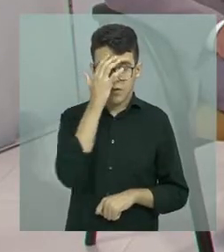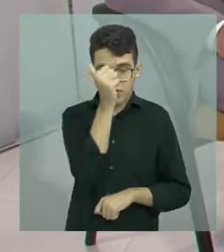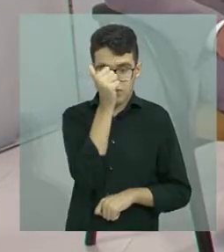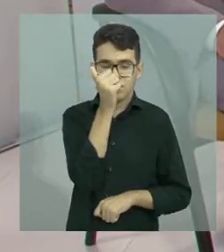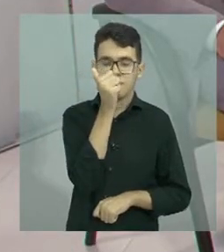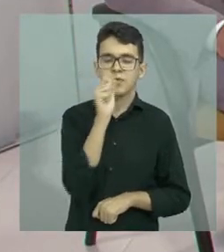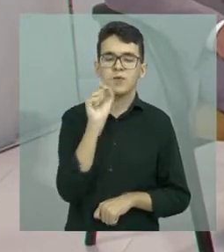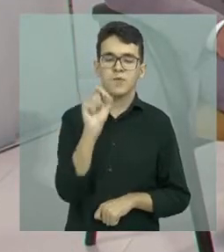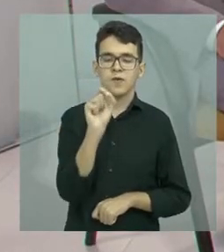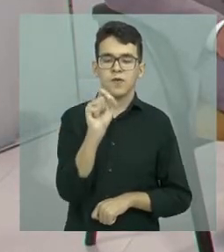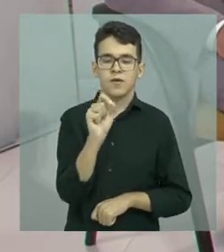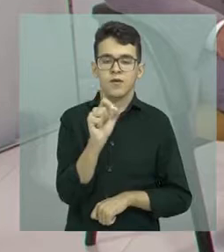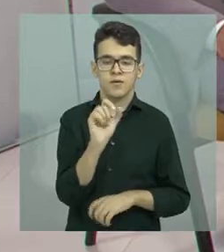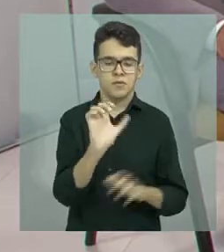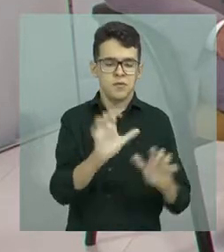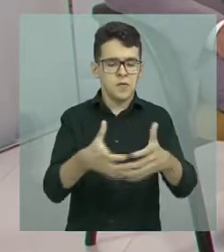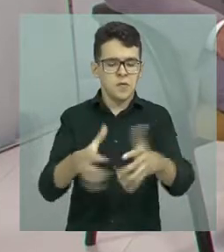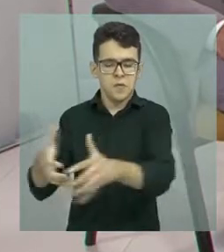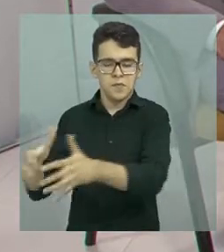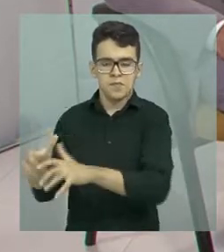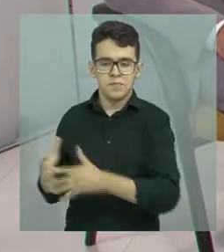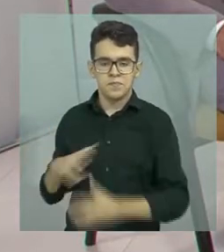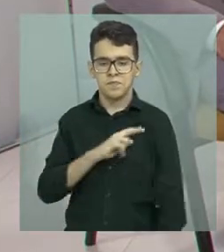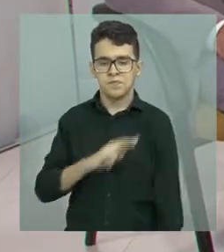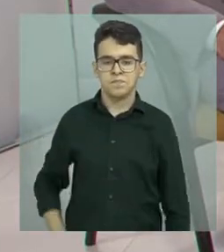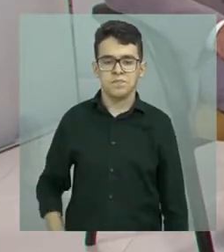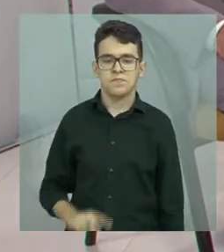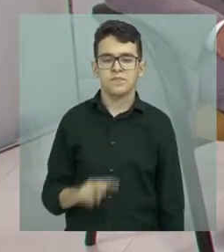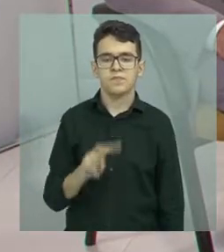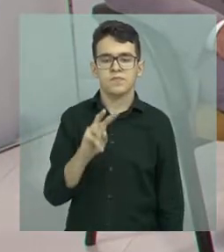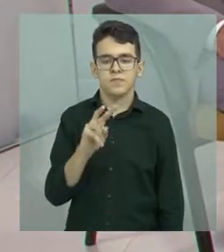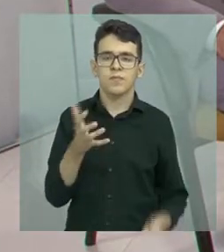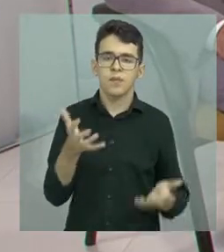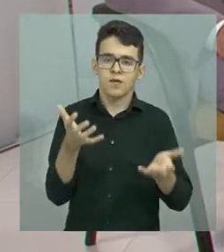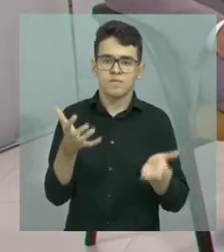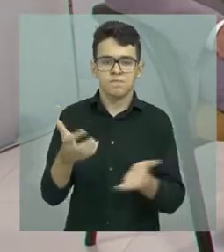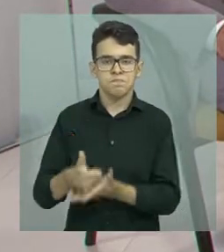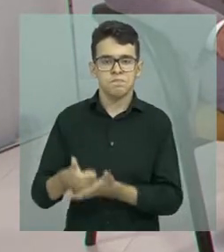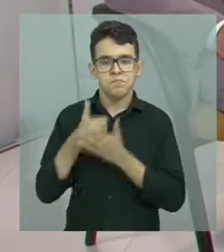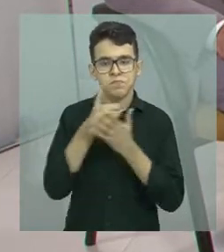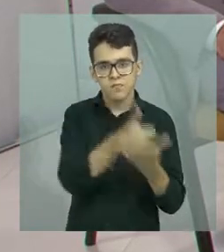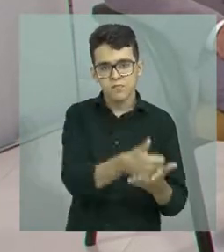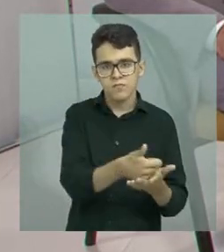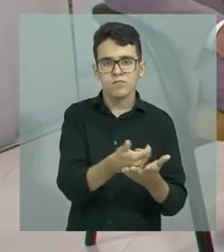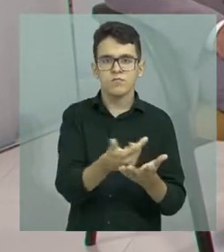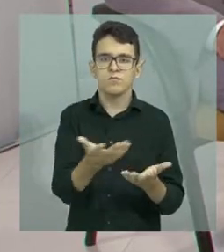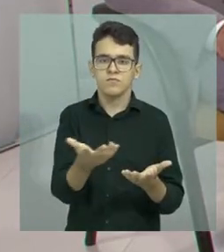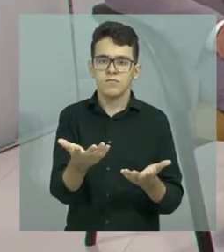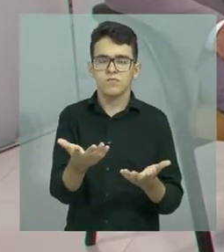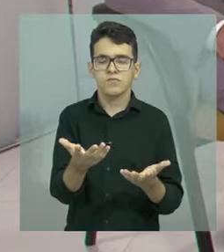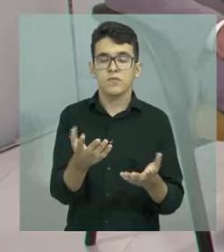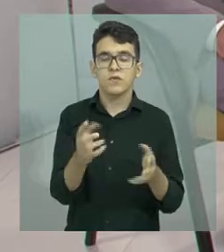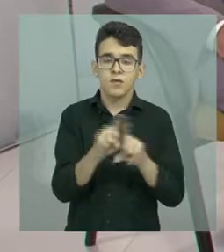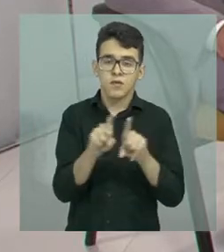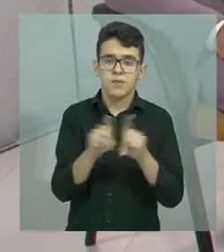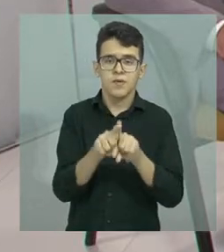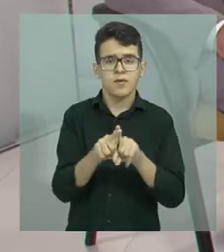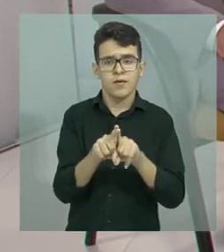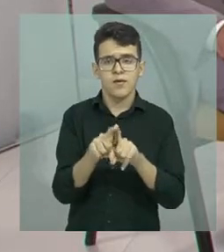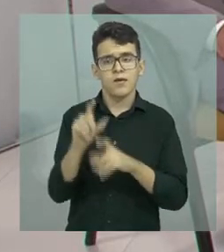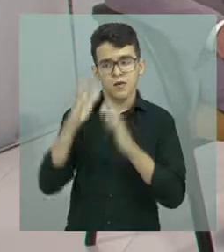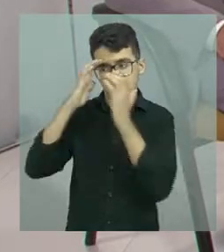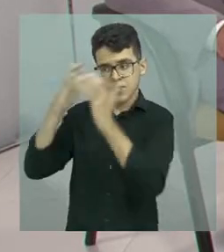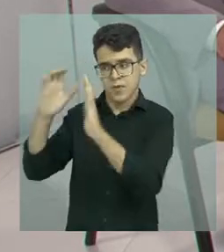grande contribuição a dar no que se refere ao cumprimento do Estatuto das Cidades e, obviamente, na construção